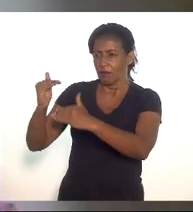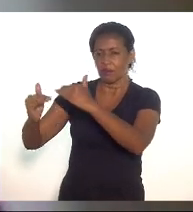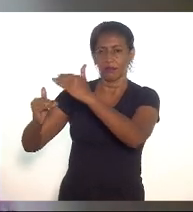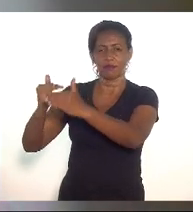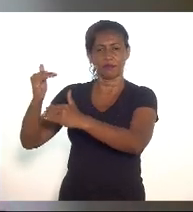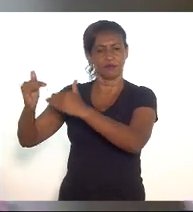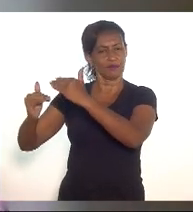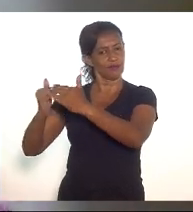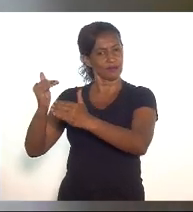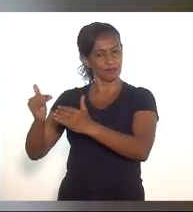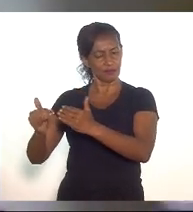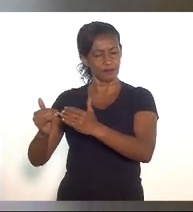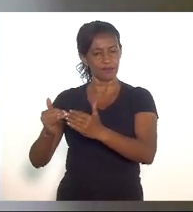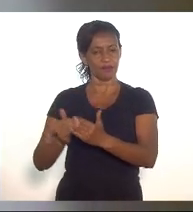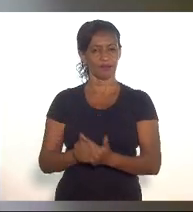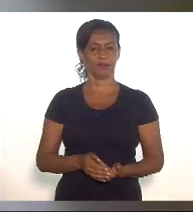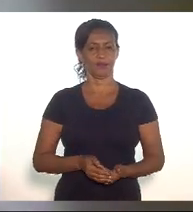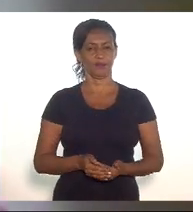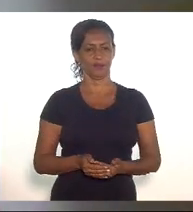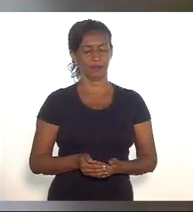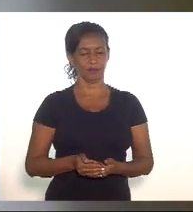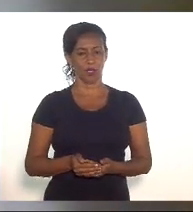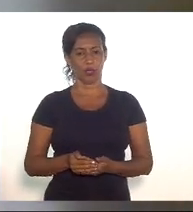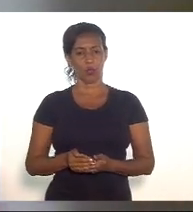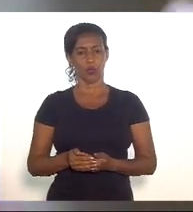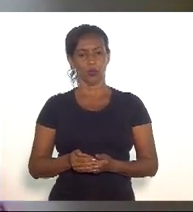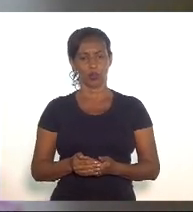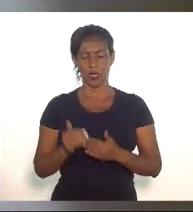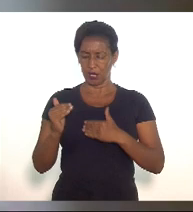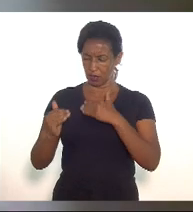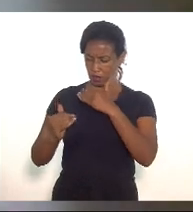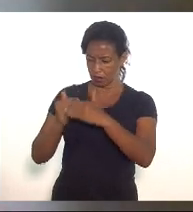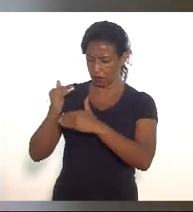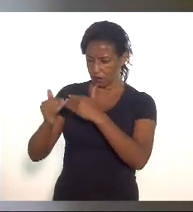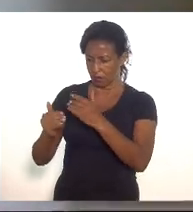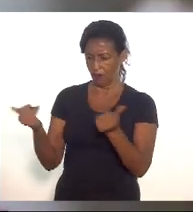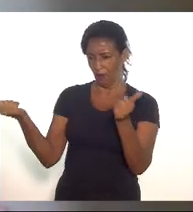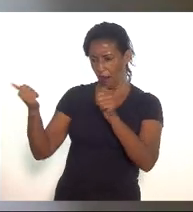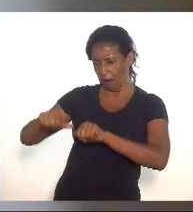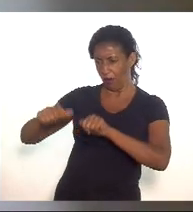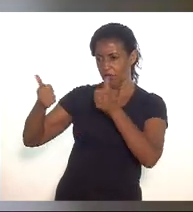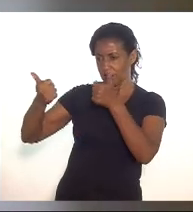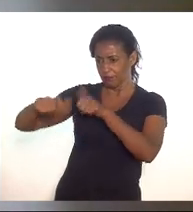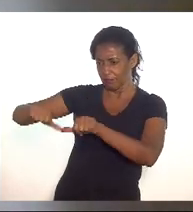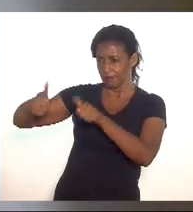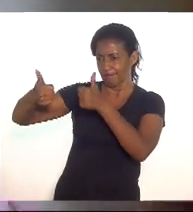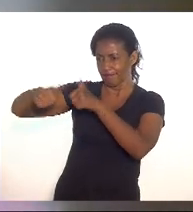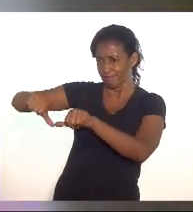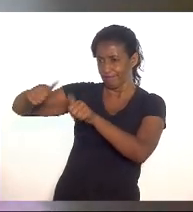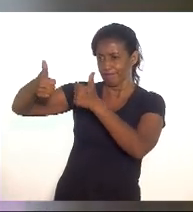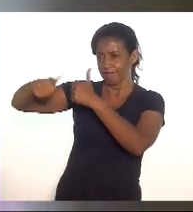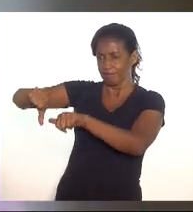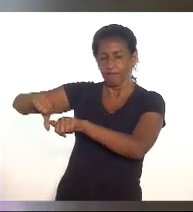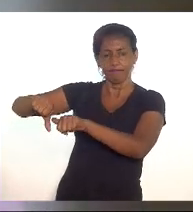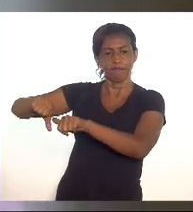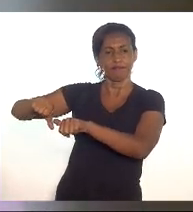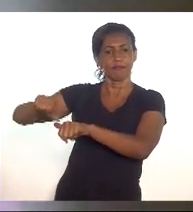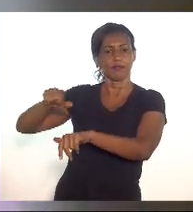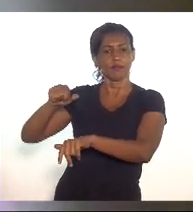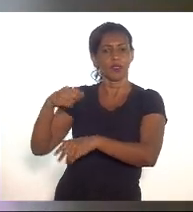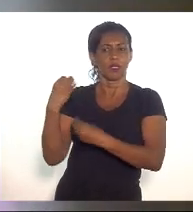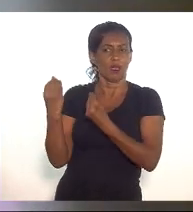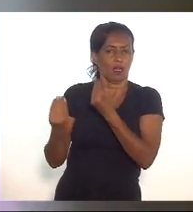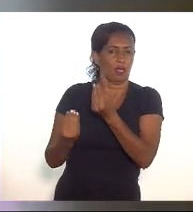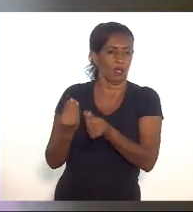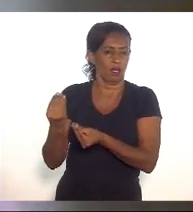né? Ao longo de um certo tempo, ao longo de um certo intervalo de tempo, esse plano vai sendo reavaliado, esse plano vai sendo redimensionado em função dos